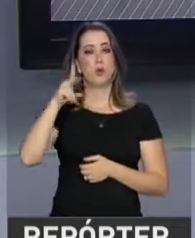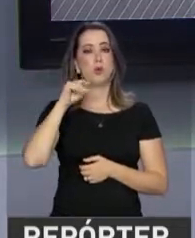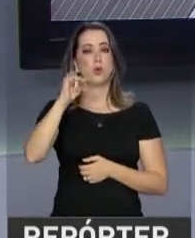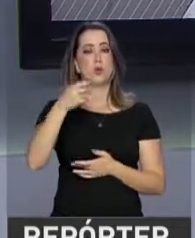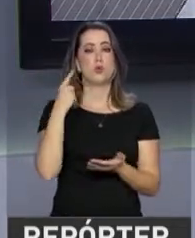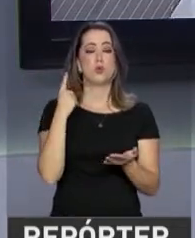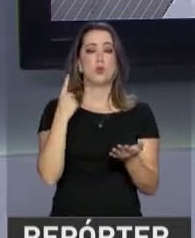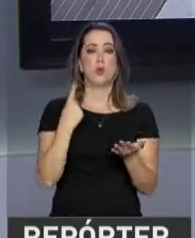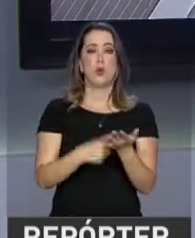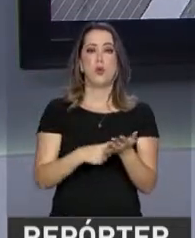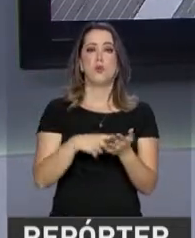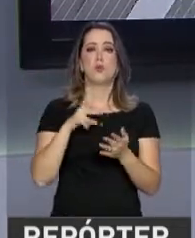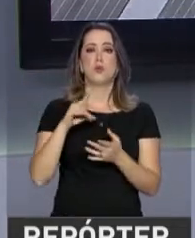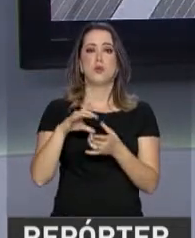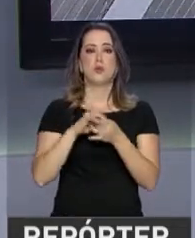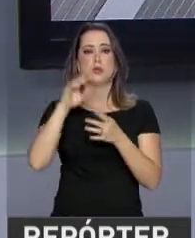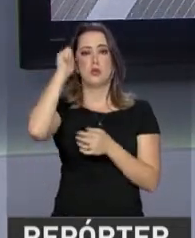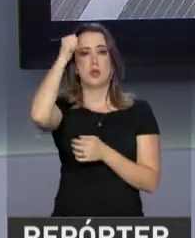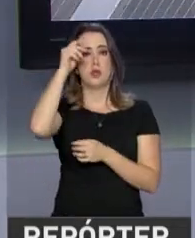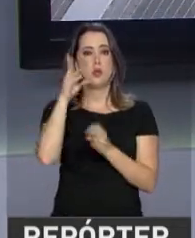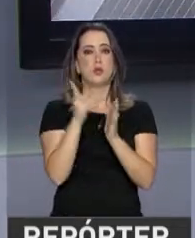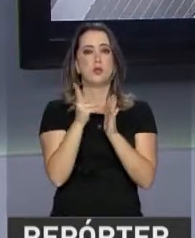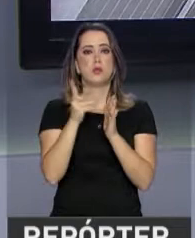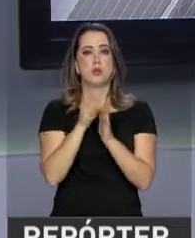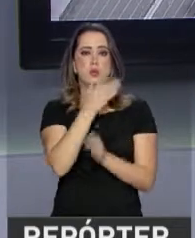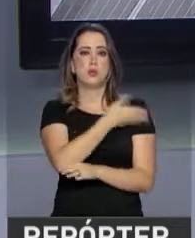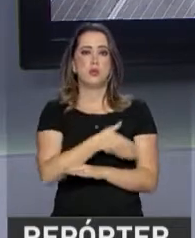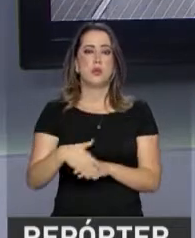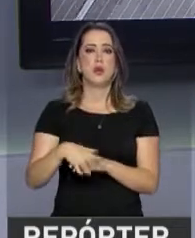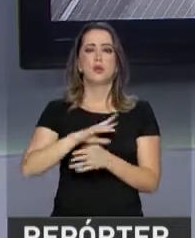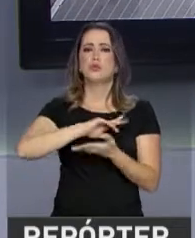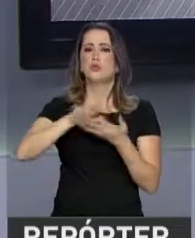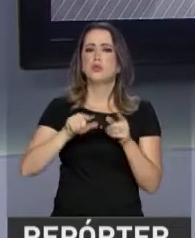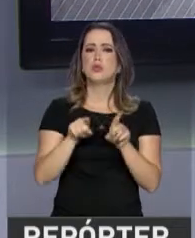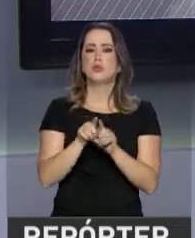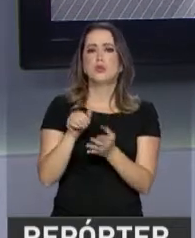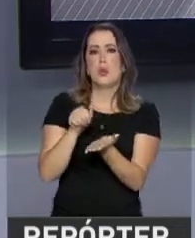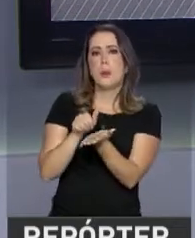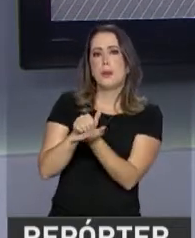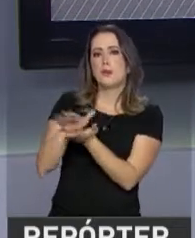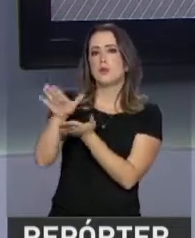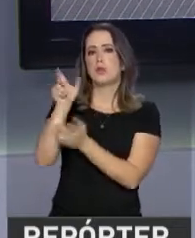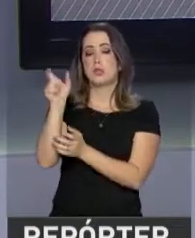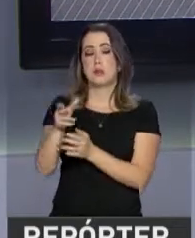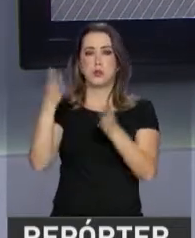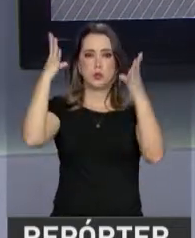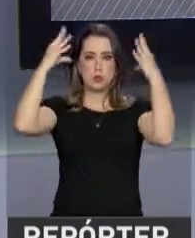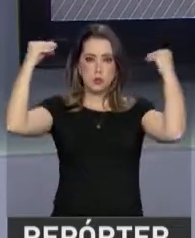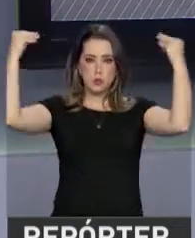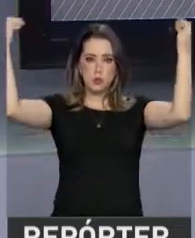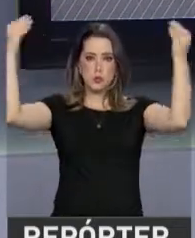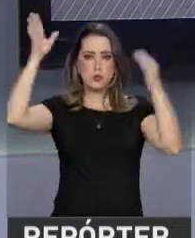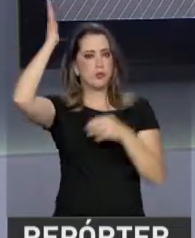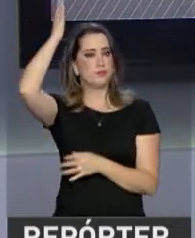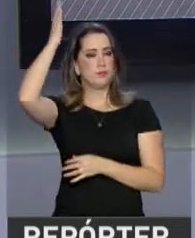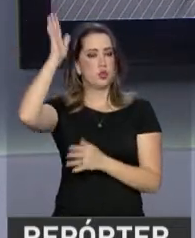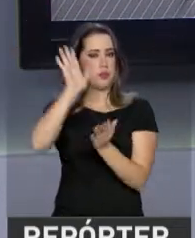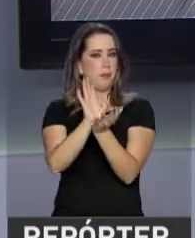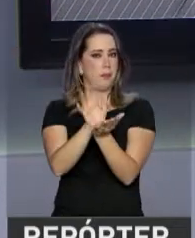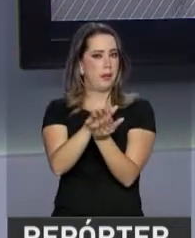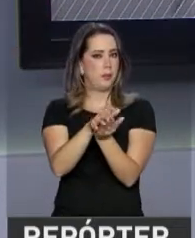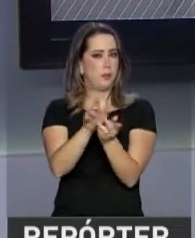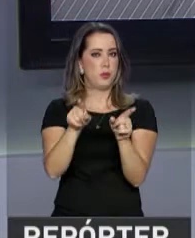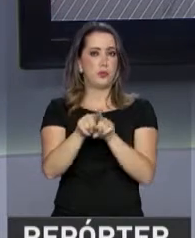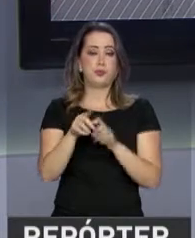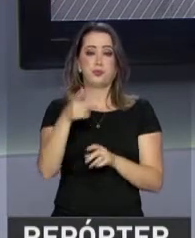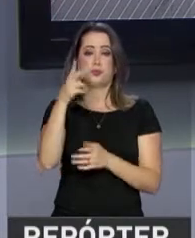marca a união de negros, índios, brancos e mestiços para expulsar os invasores holandeses de Pernambuco. Em mensagem lida